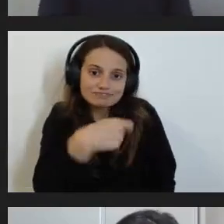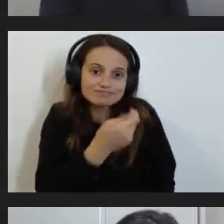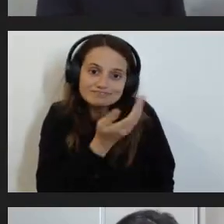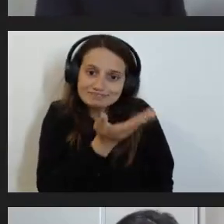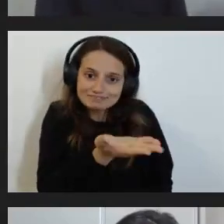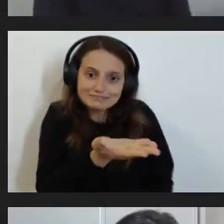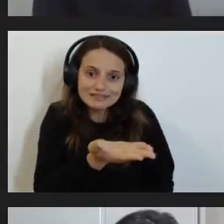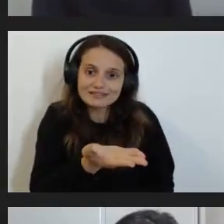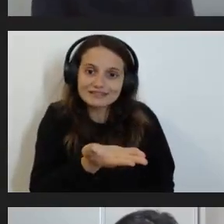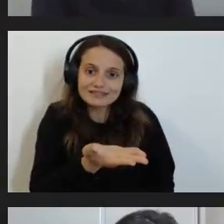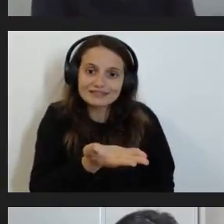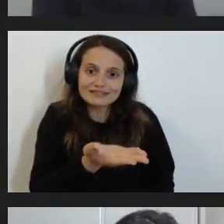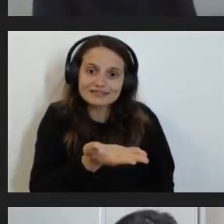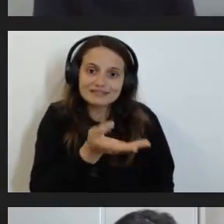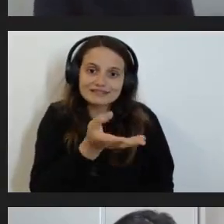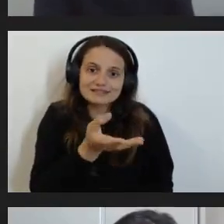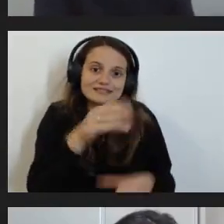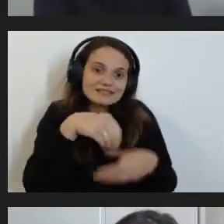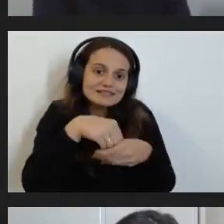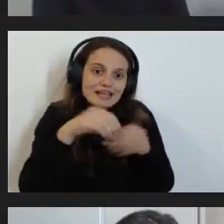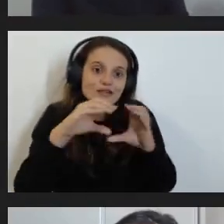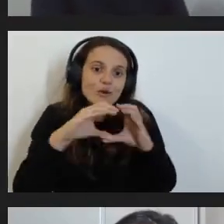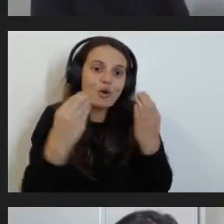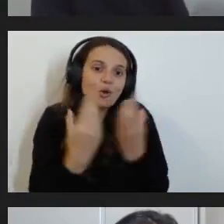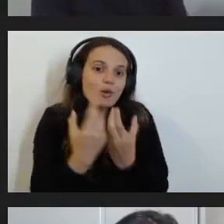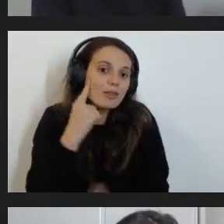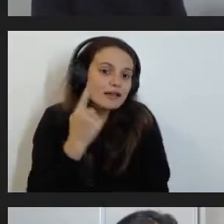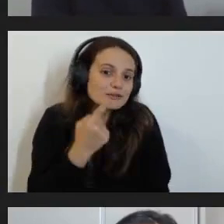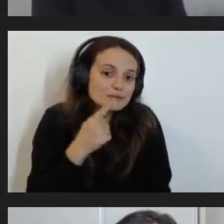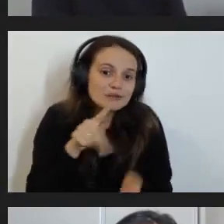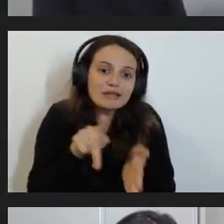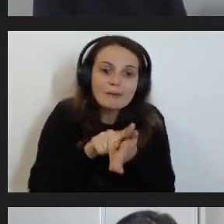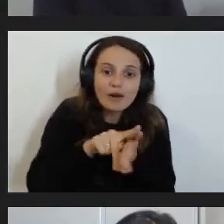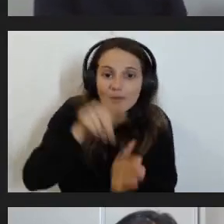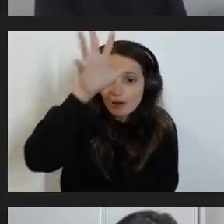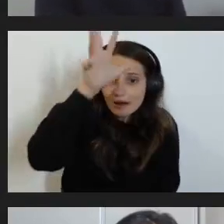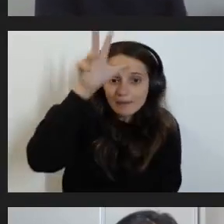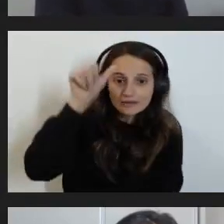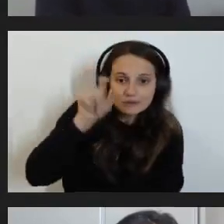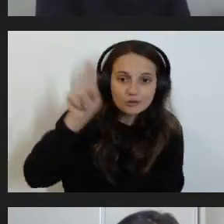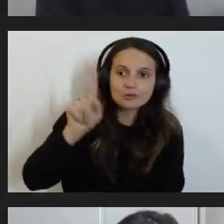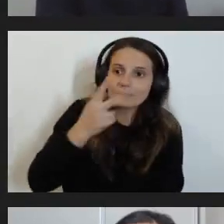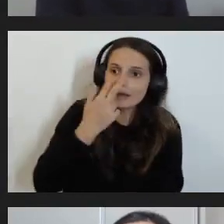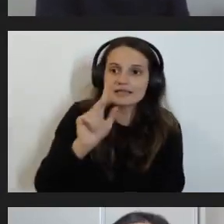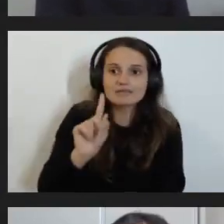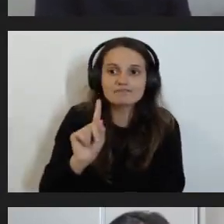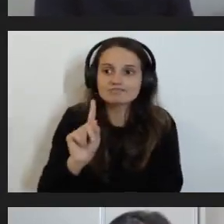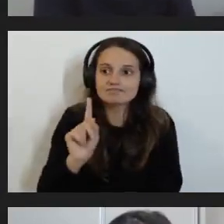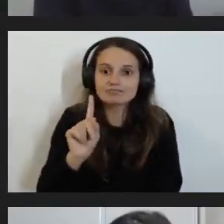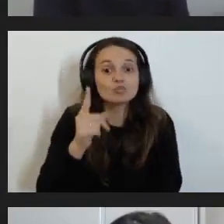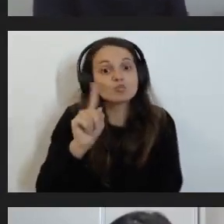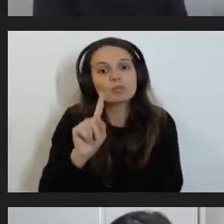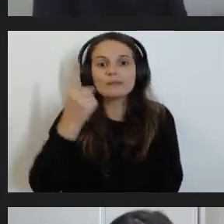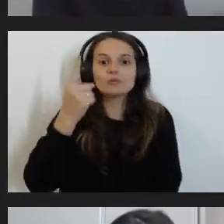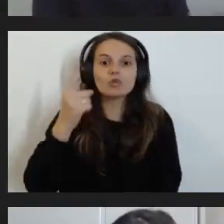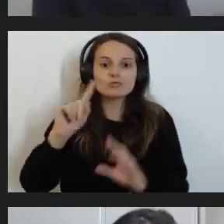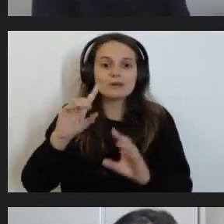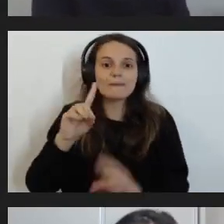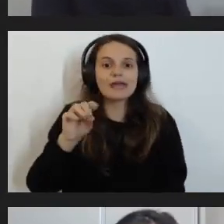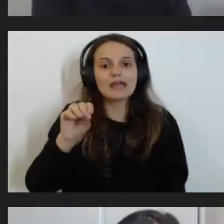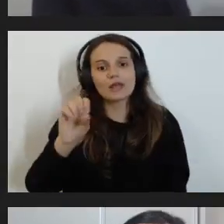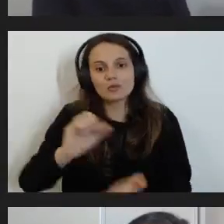comunidade surda amazonense, você é um dos primeiros intérpretes da nossa comunidade, né? Você tem história